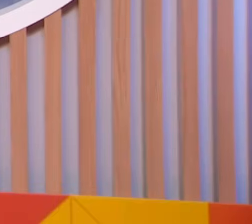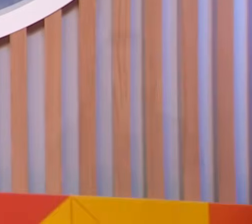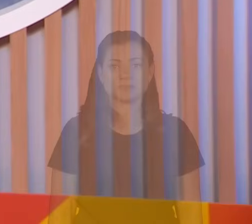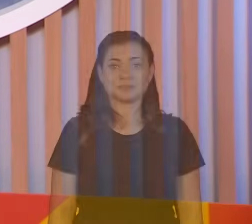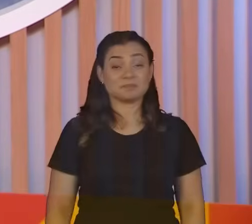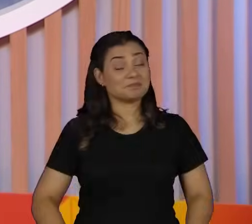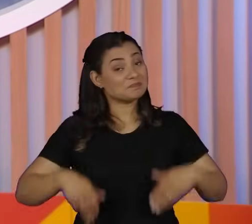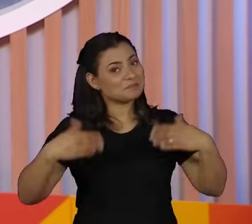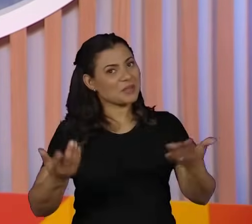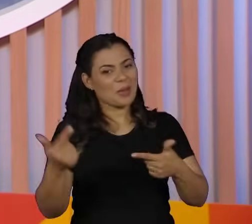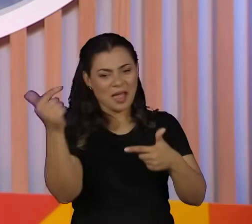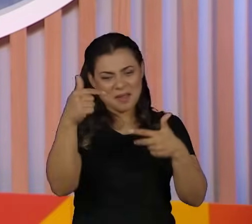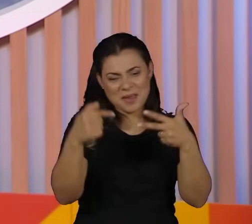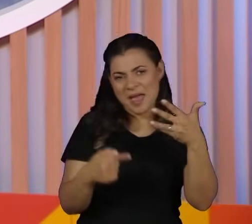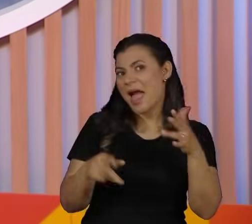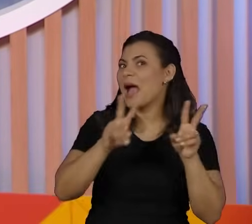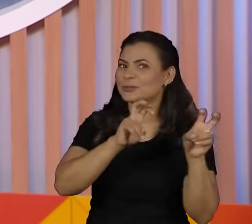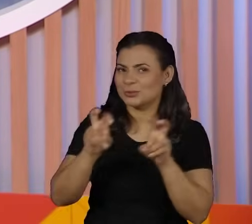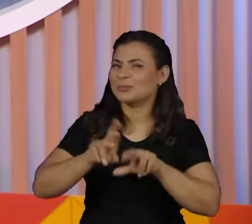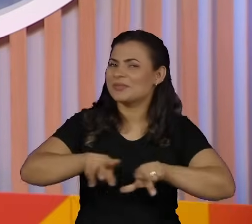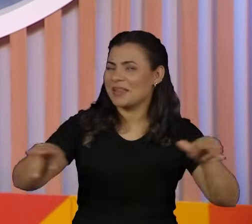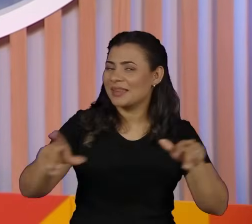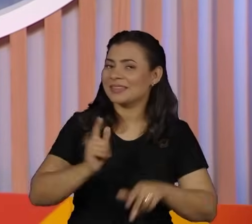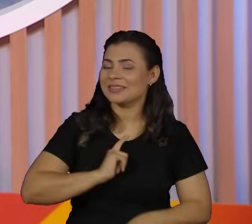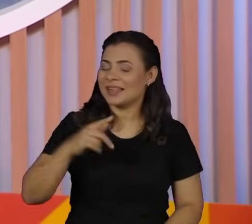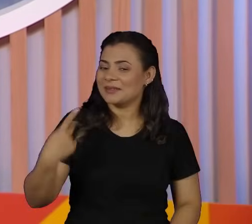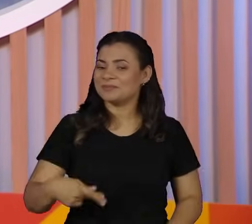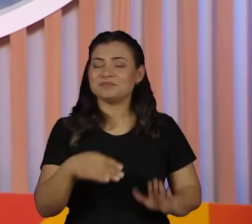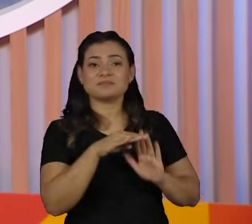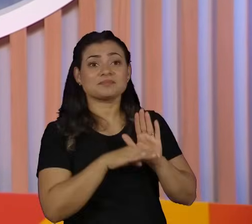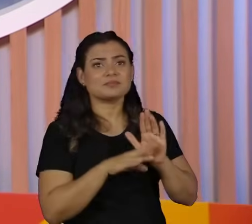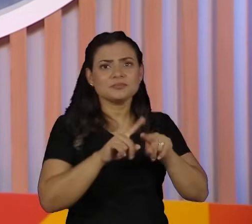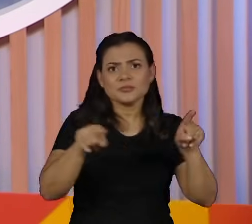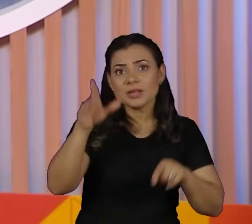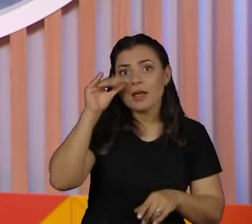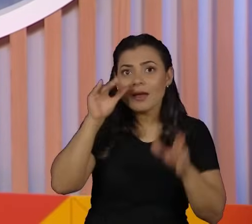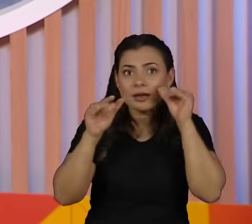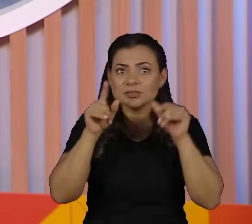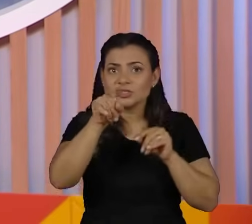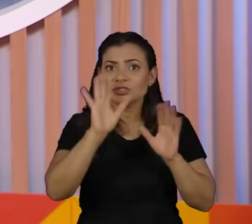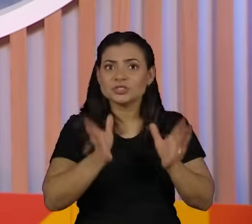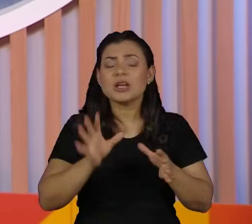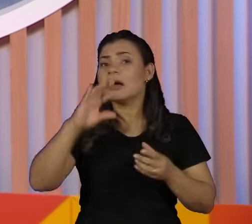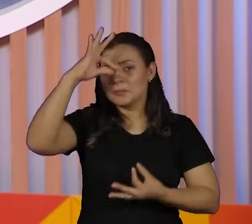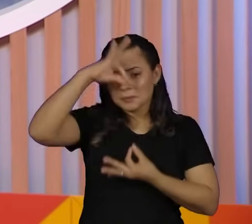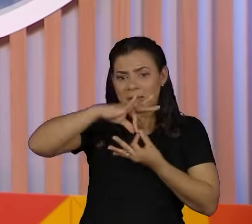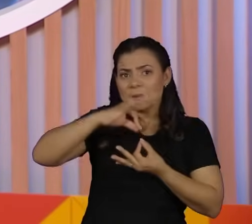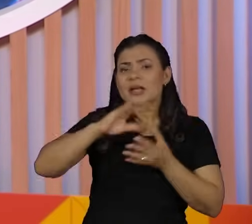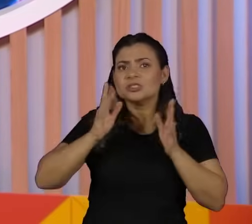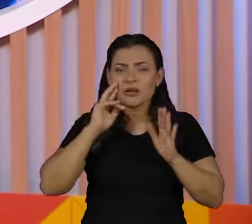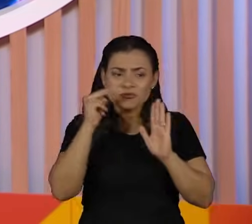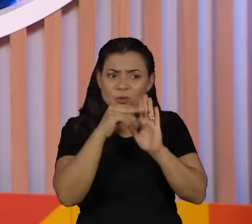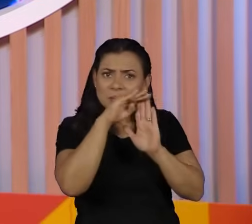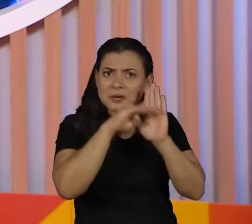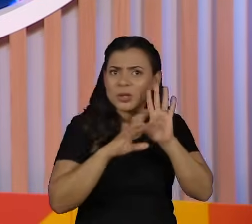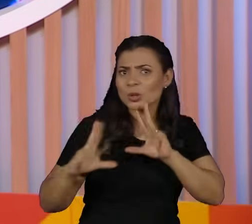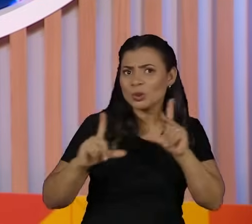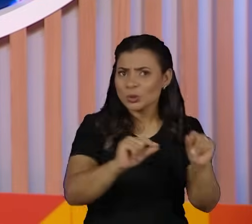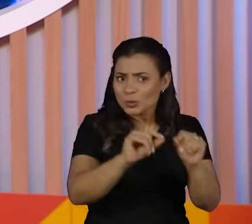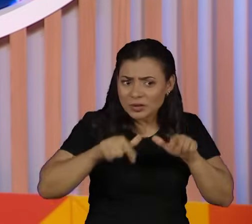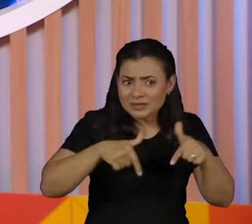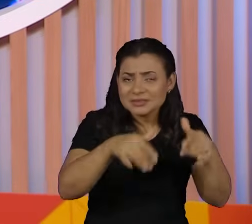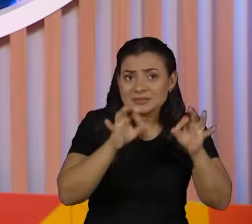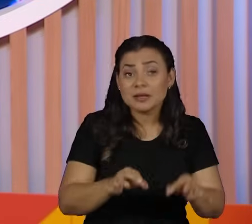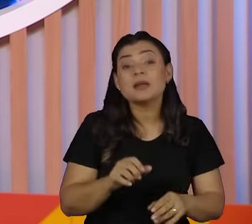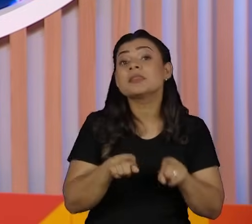Bom, ainda tem muito assunto pra gente tratar aqui no programa. Você já deu uma olhadinha no seu horóscopo? Já fez sua simpatia? Daqui a pouco a gente vai falar